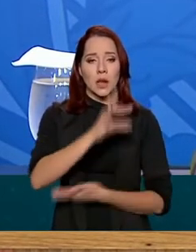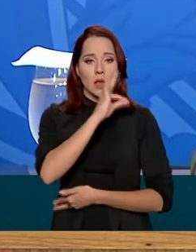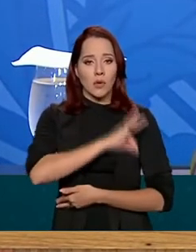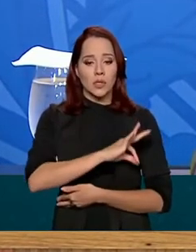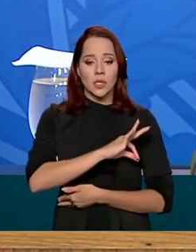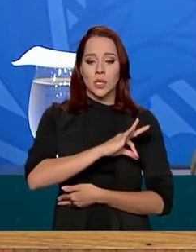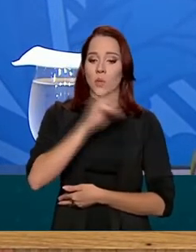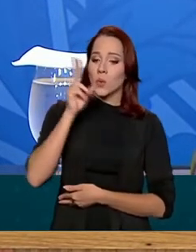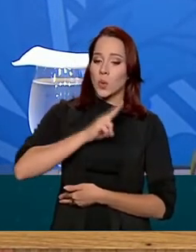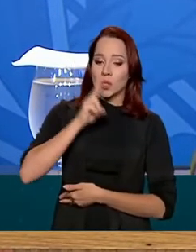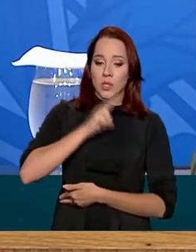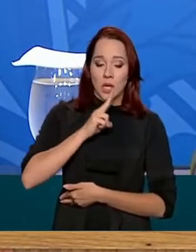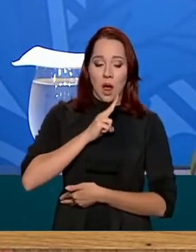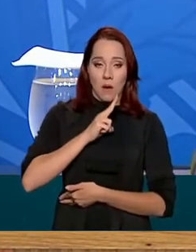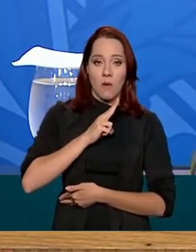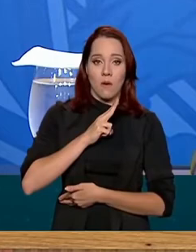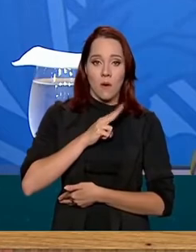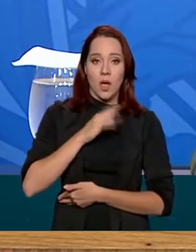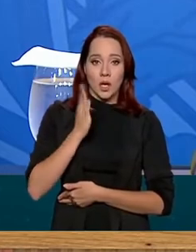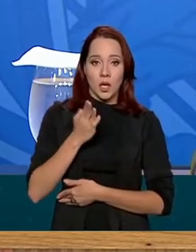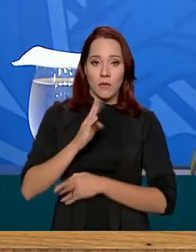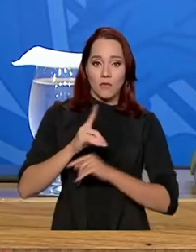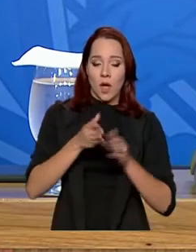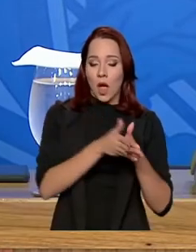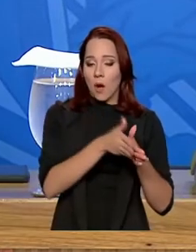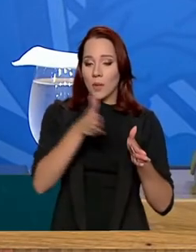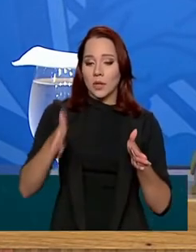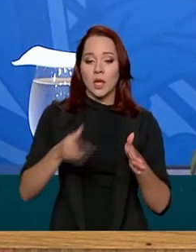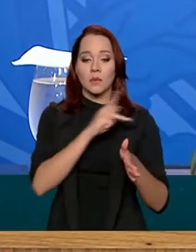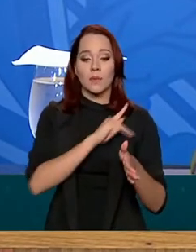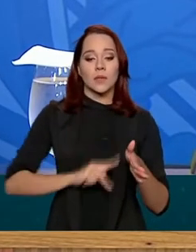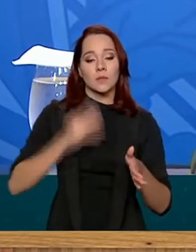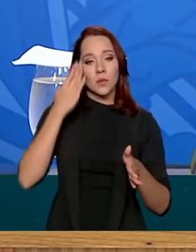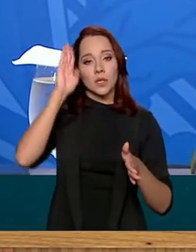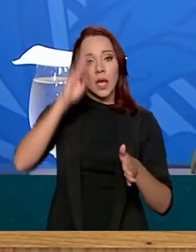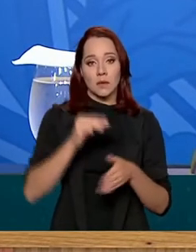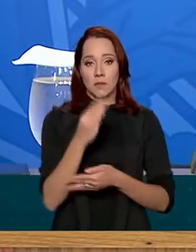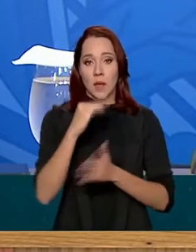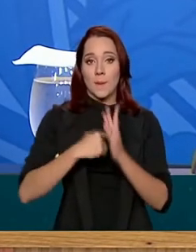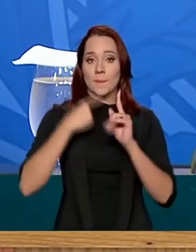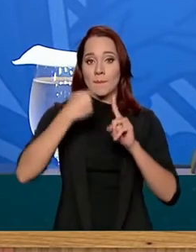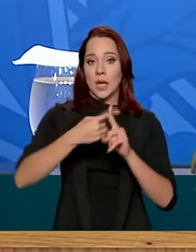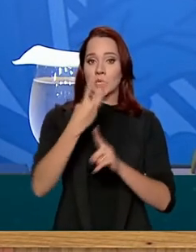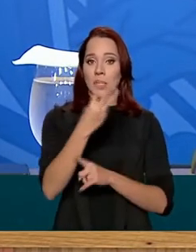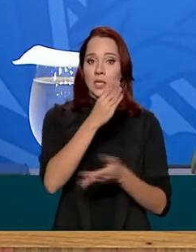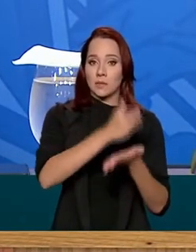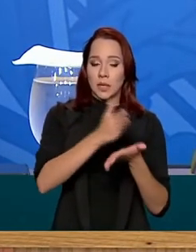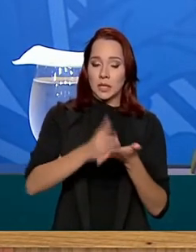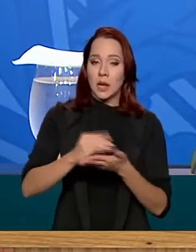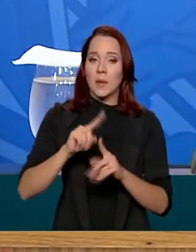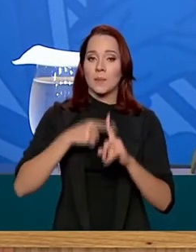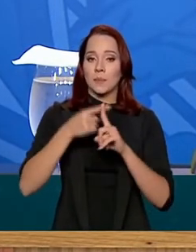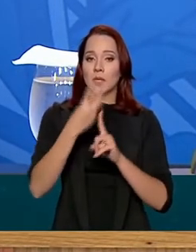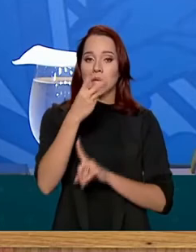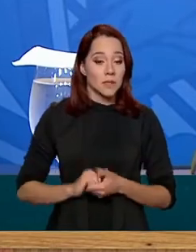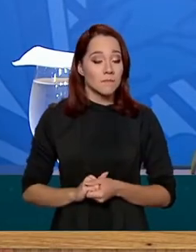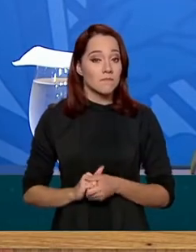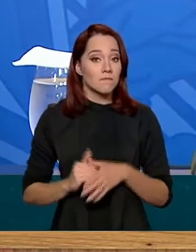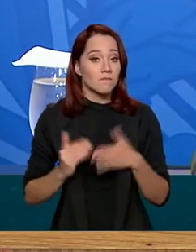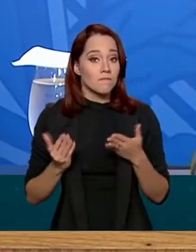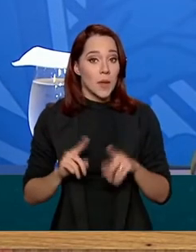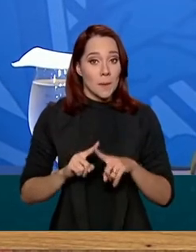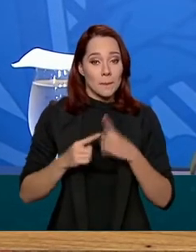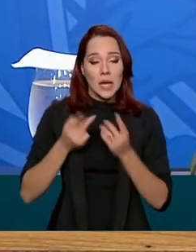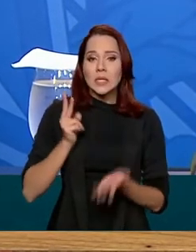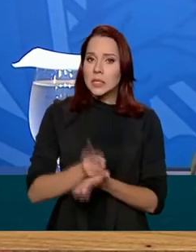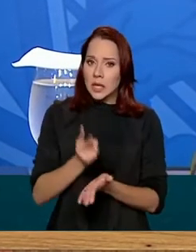auxílio emergencial que foi postergado pelo presidente Bolsonaro em mais 3 parcelas, em mais 3 meses para a população. Mas,